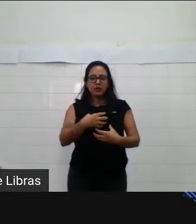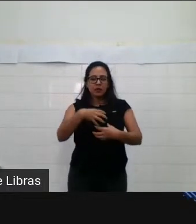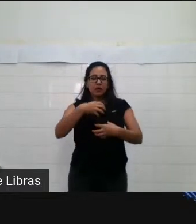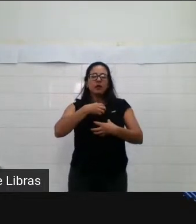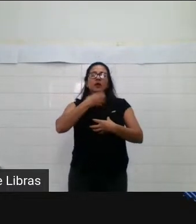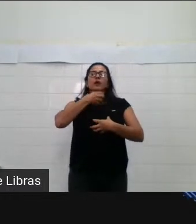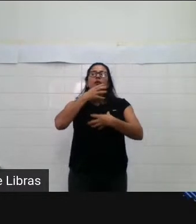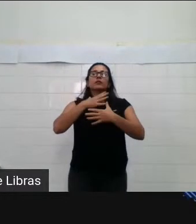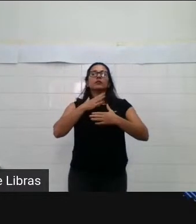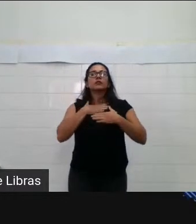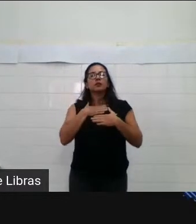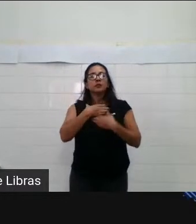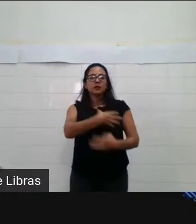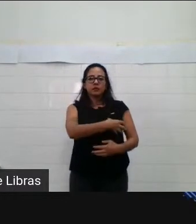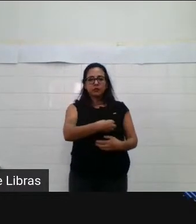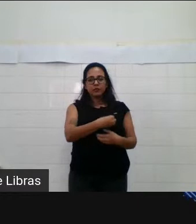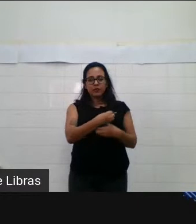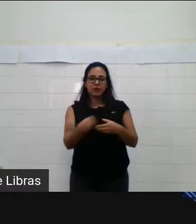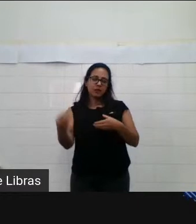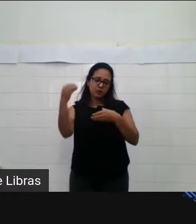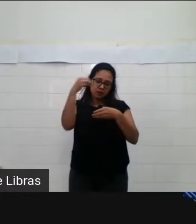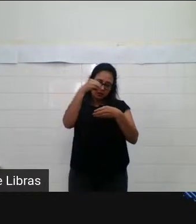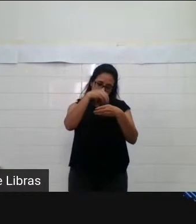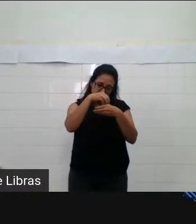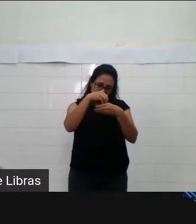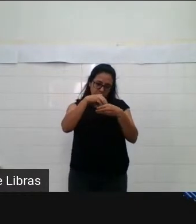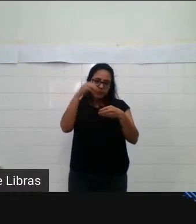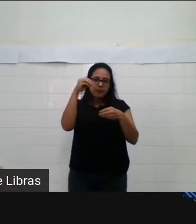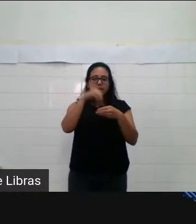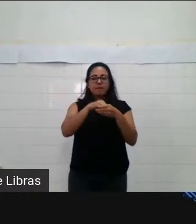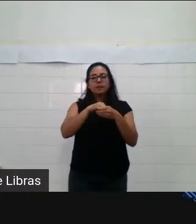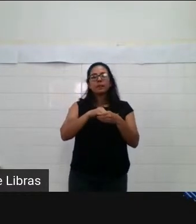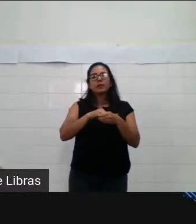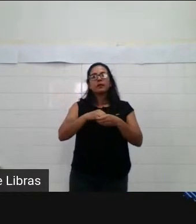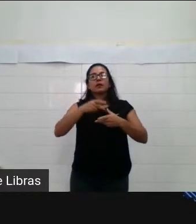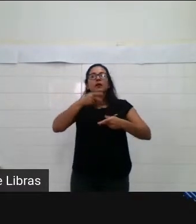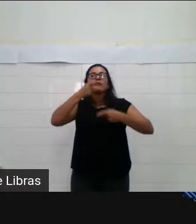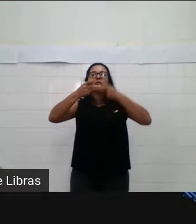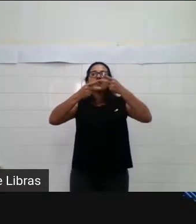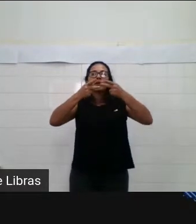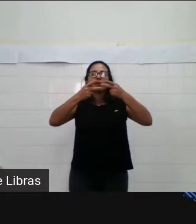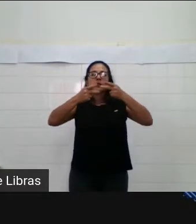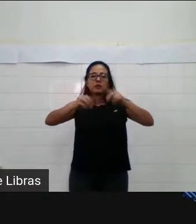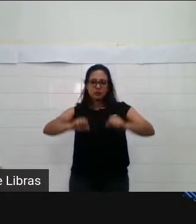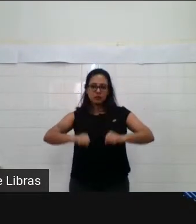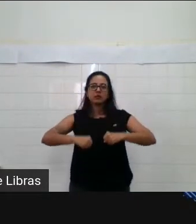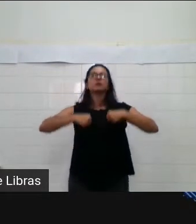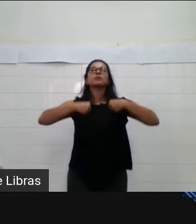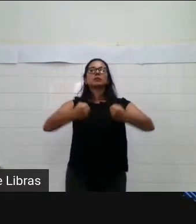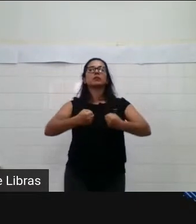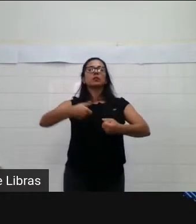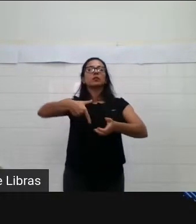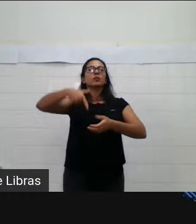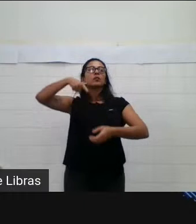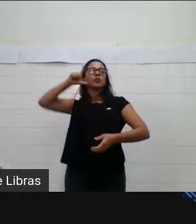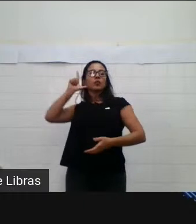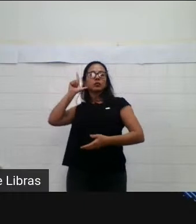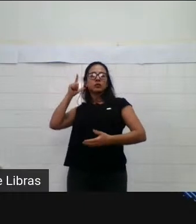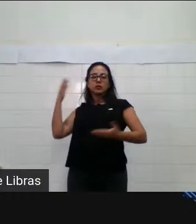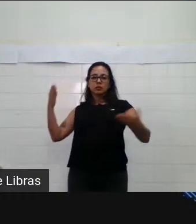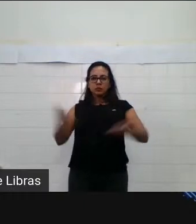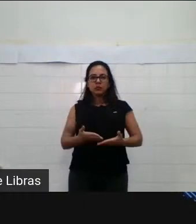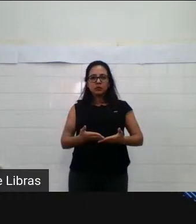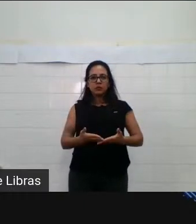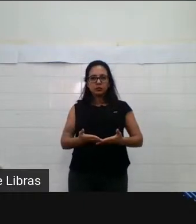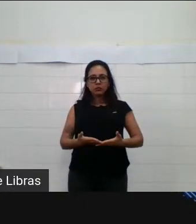filha recolhe em si a fala e o ato, o ontem, o hoje,